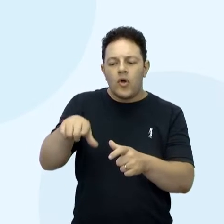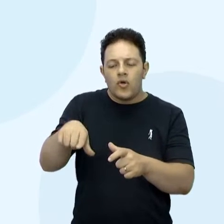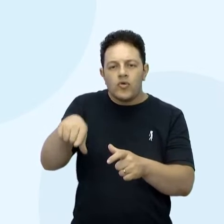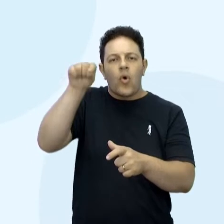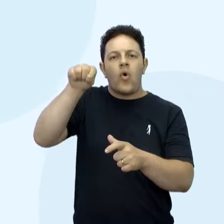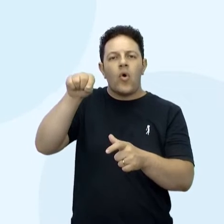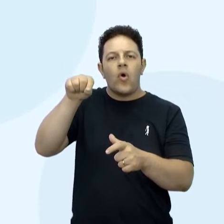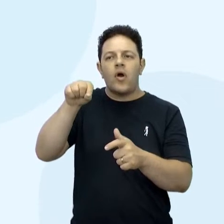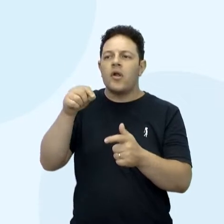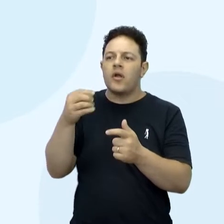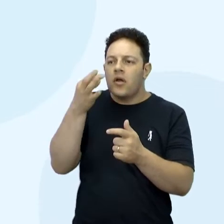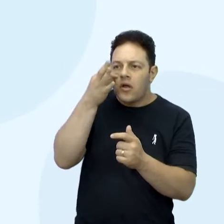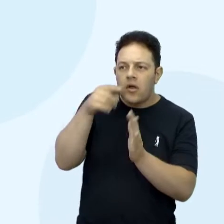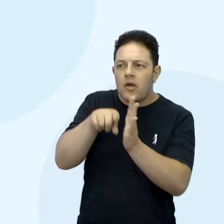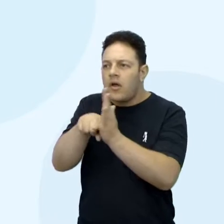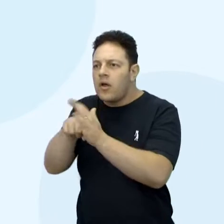pesquisar?